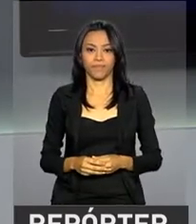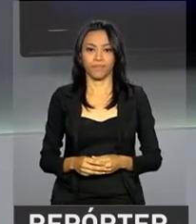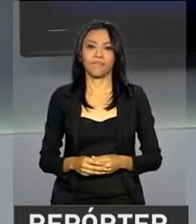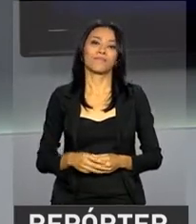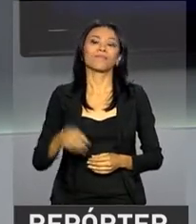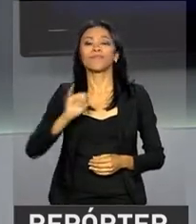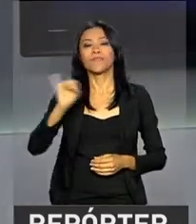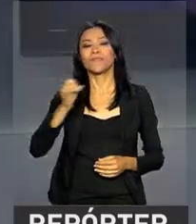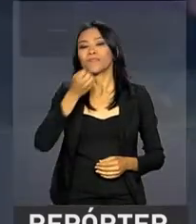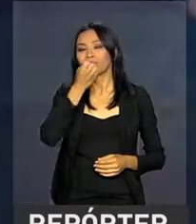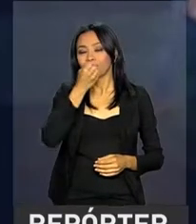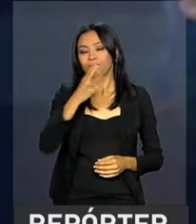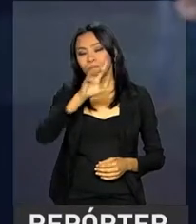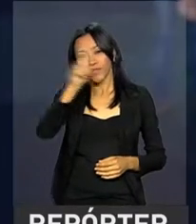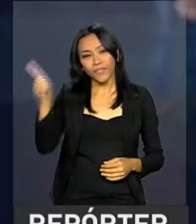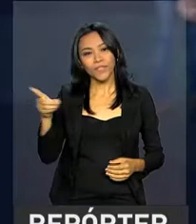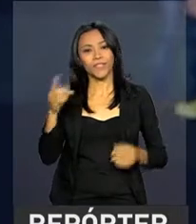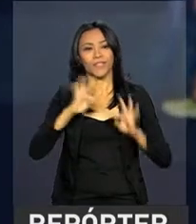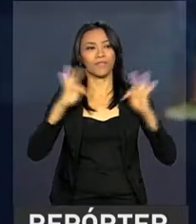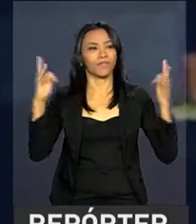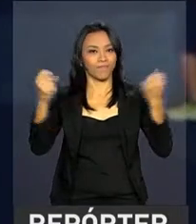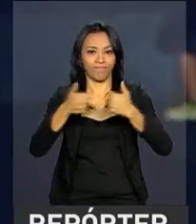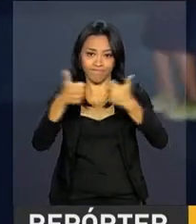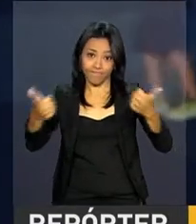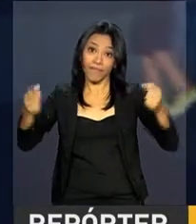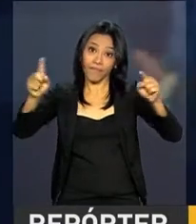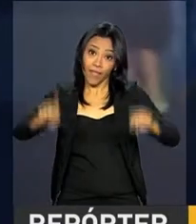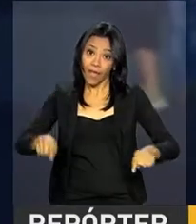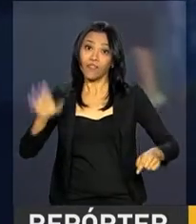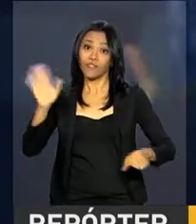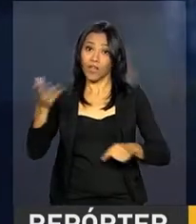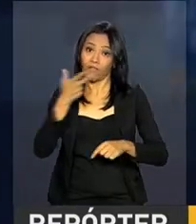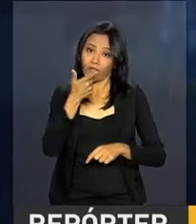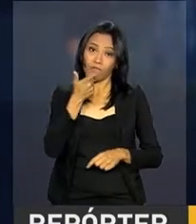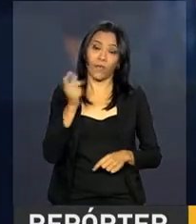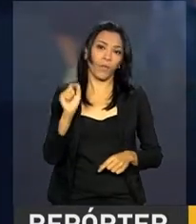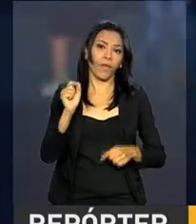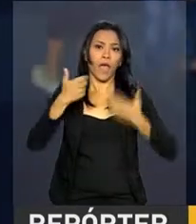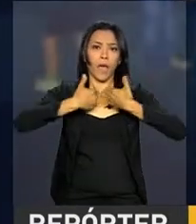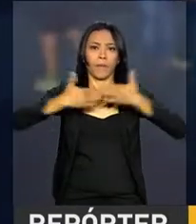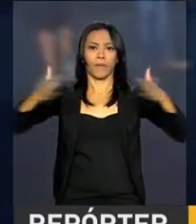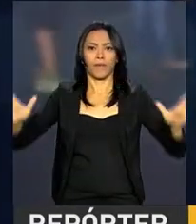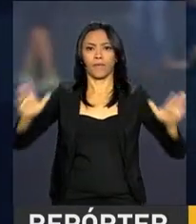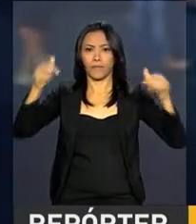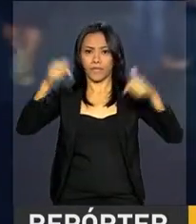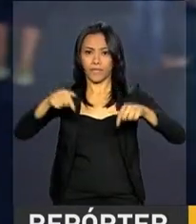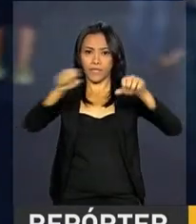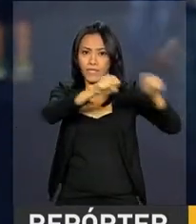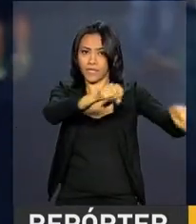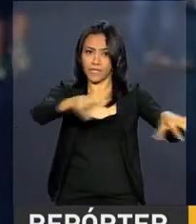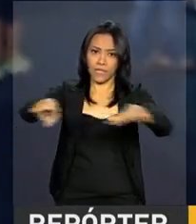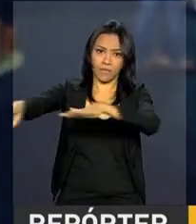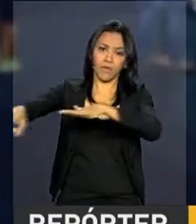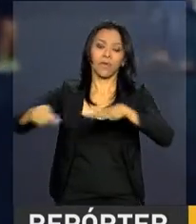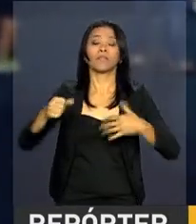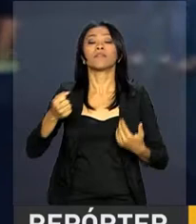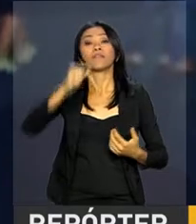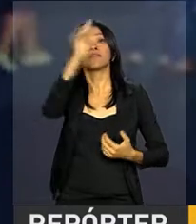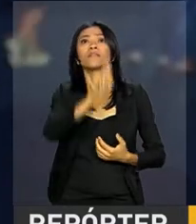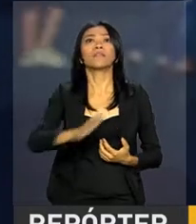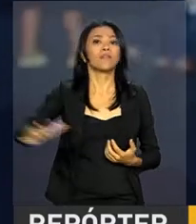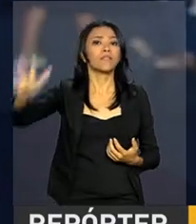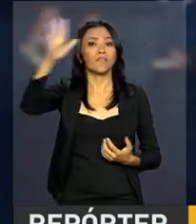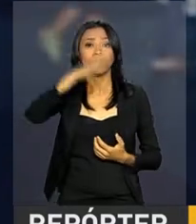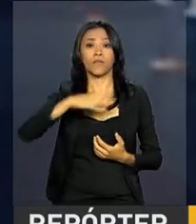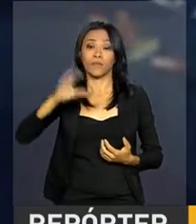Oi, Thaisa. Bom dia para você também. Bom dia a todos. É isso. Como você falou, Thaisa, essa abertura da Semana Nacional de Ciência e Tecnologia,